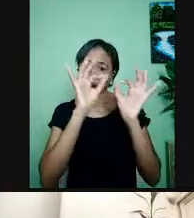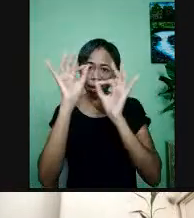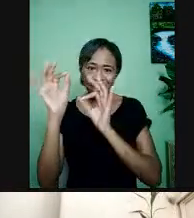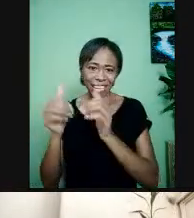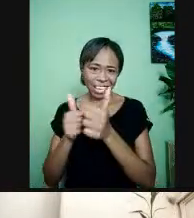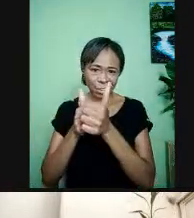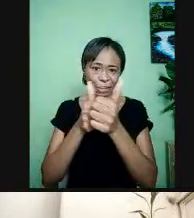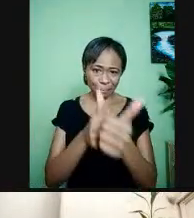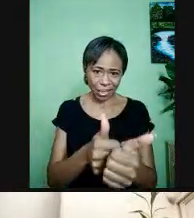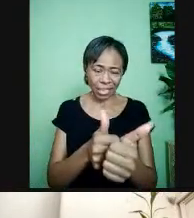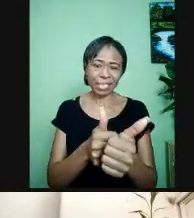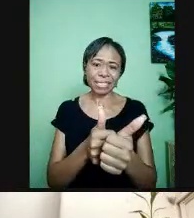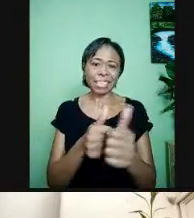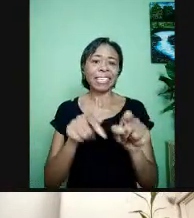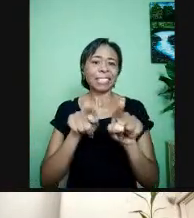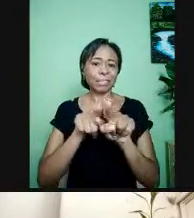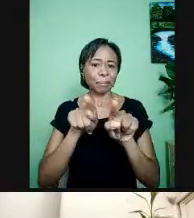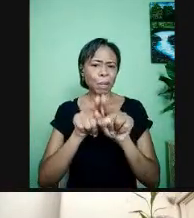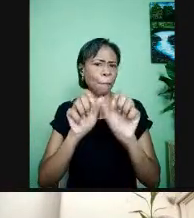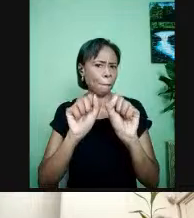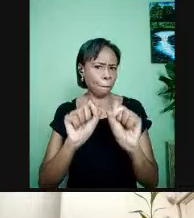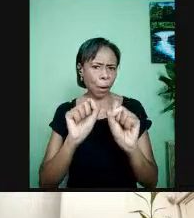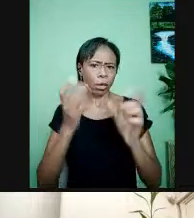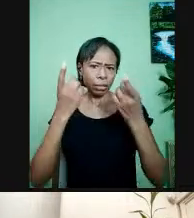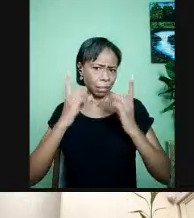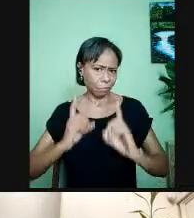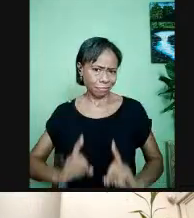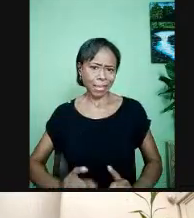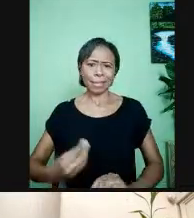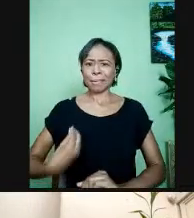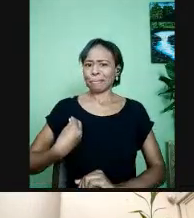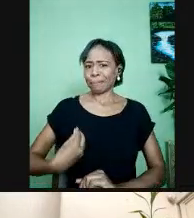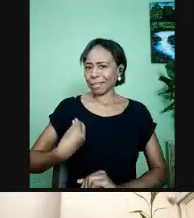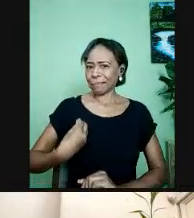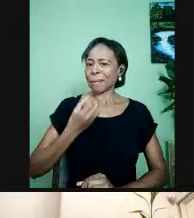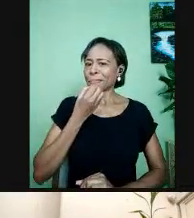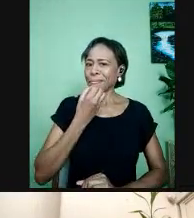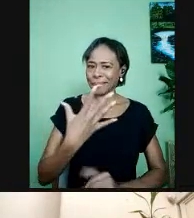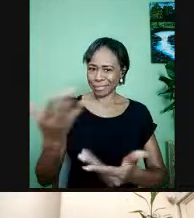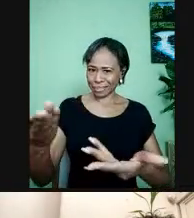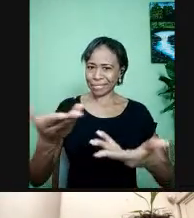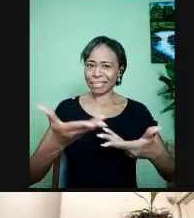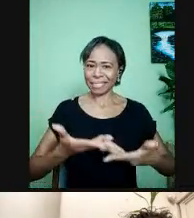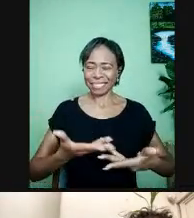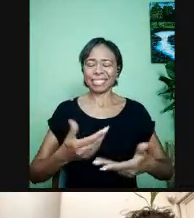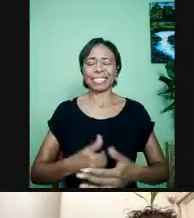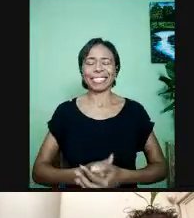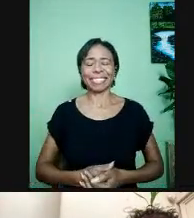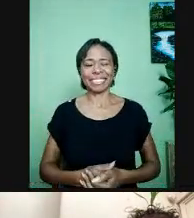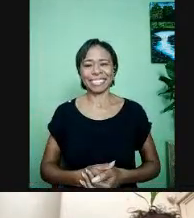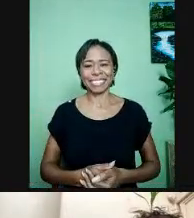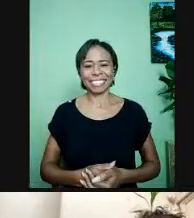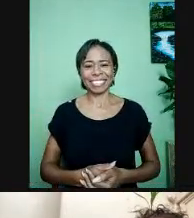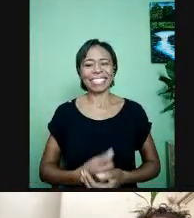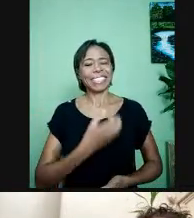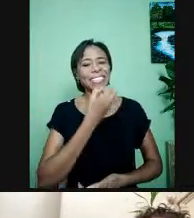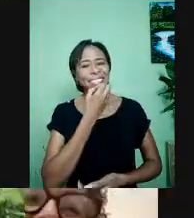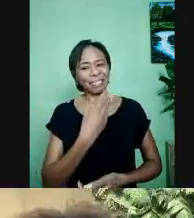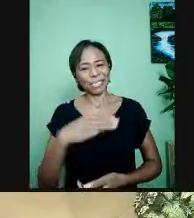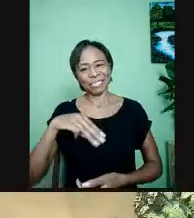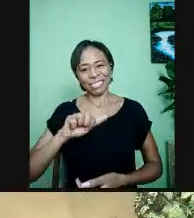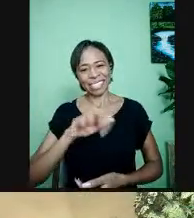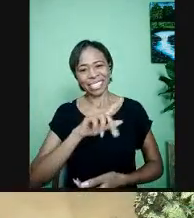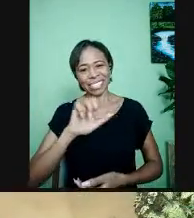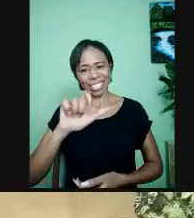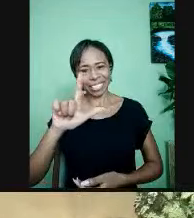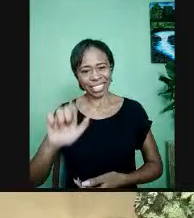que sintam-se também acolhidos e muito bem-vindos, viu? A gente faz questão em recebê-los. Ah, que bom, Marcele. Obrigada,